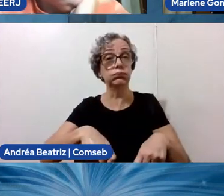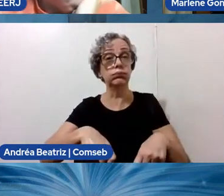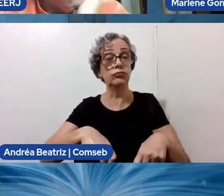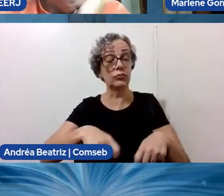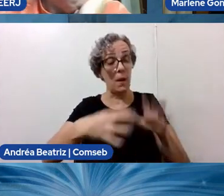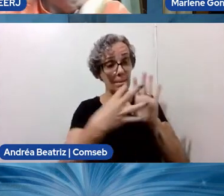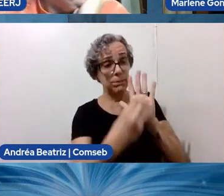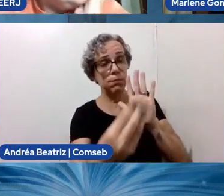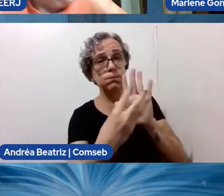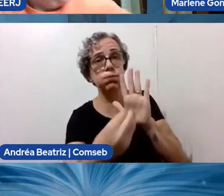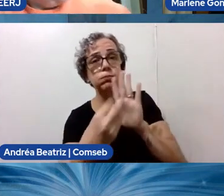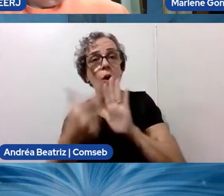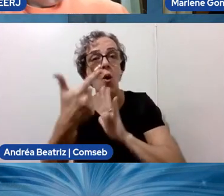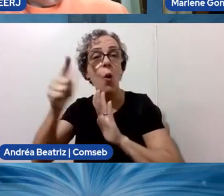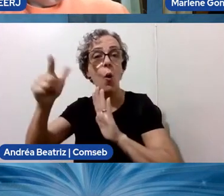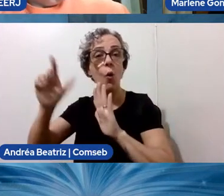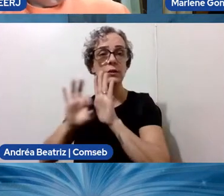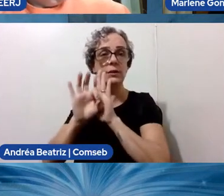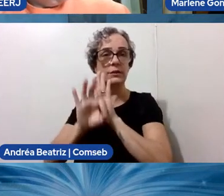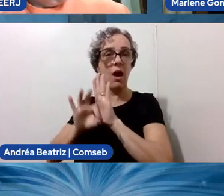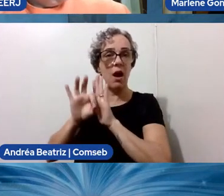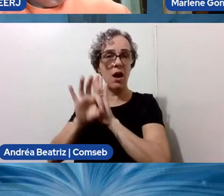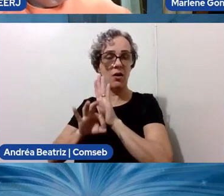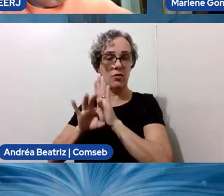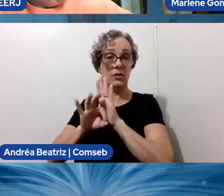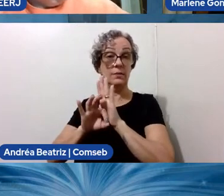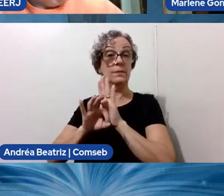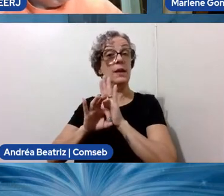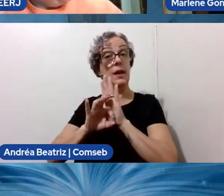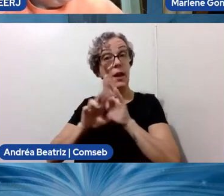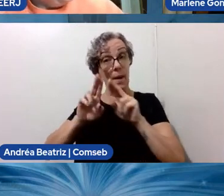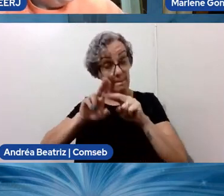Por isso que essas células embrionárias,